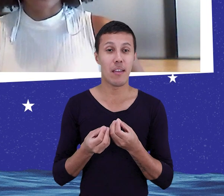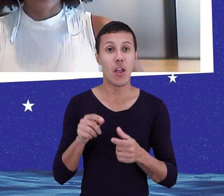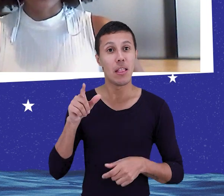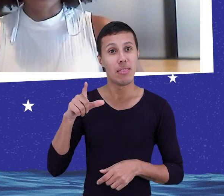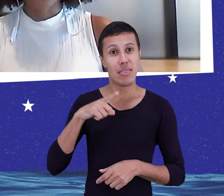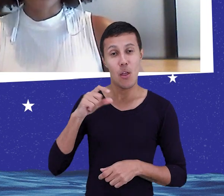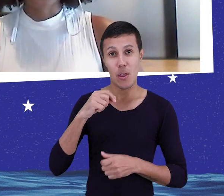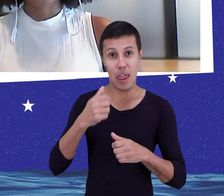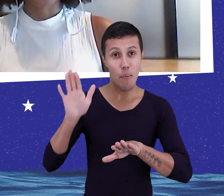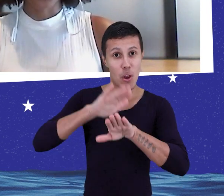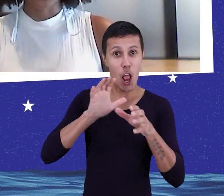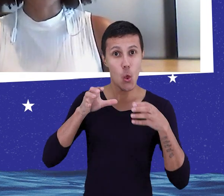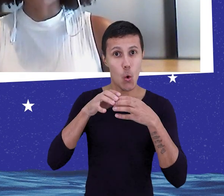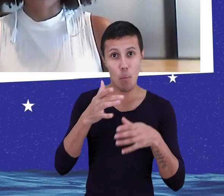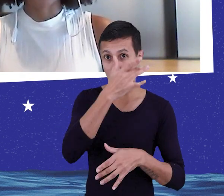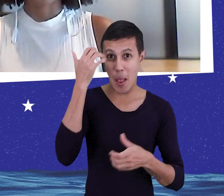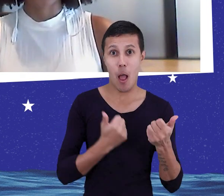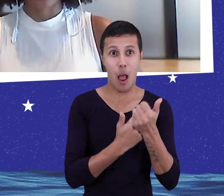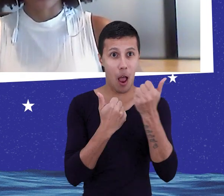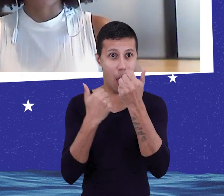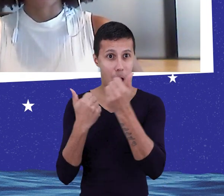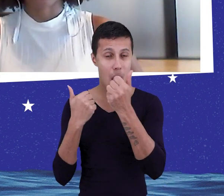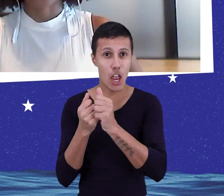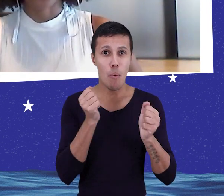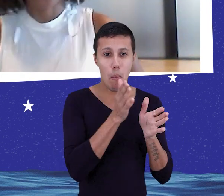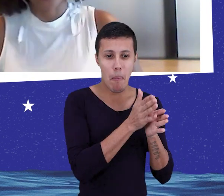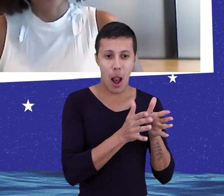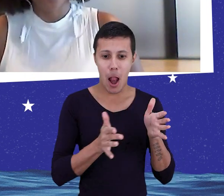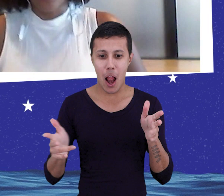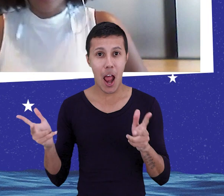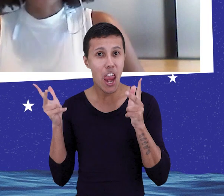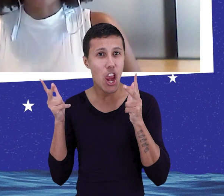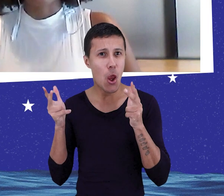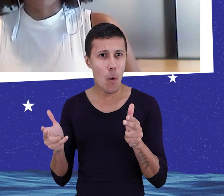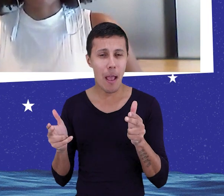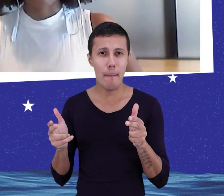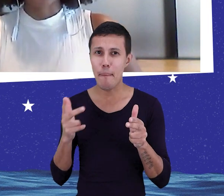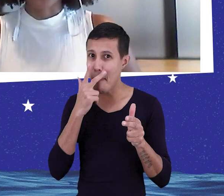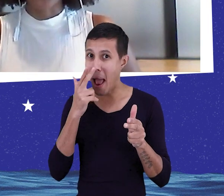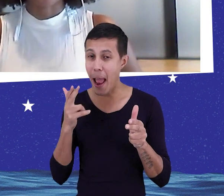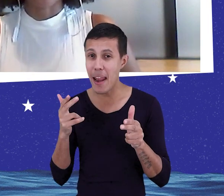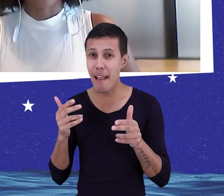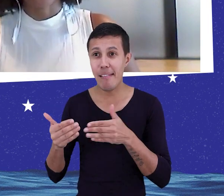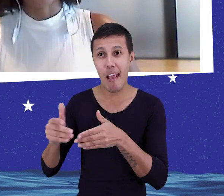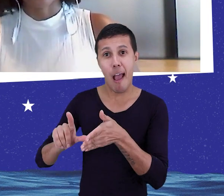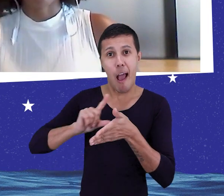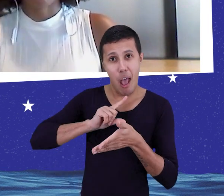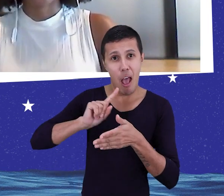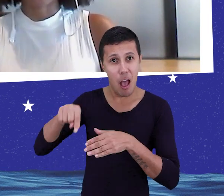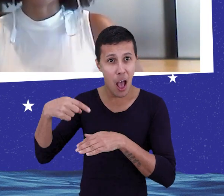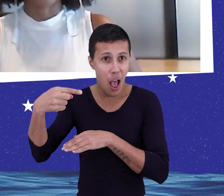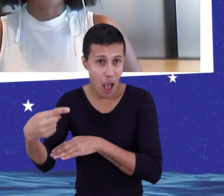ter essa rede de pessoas que passaram pela jornada que você passou, um pouquinho, às vezes mais à frente que o outro, então quem está um